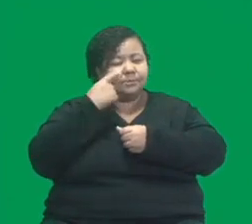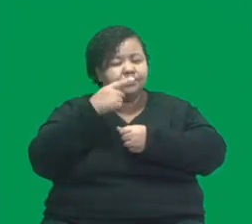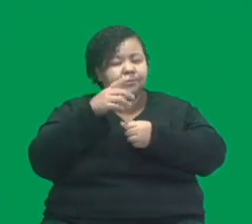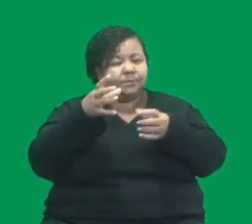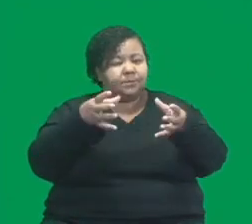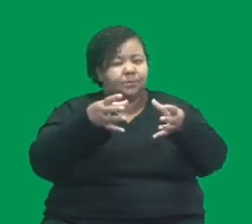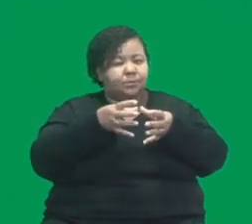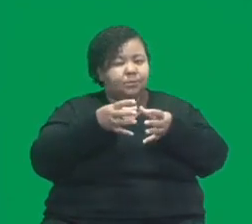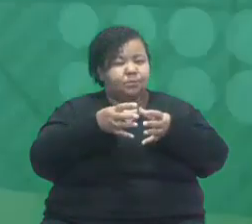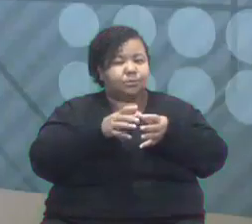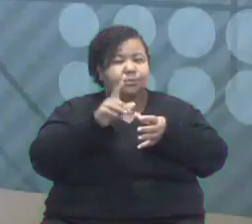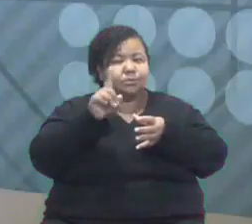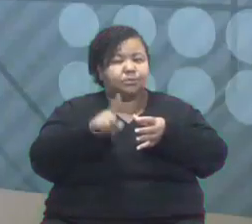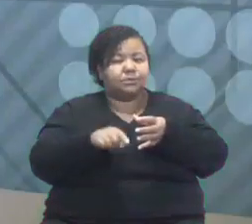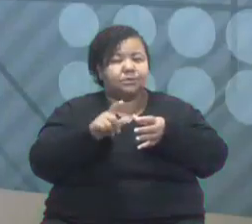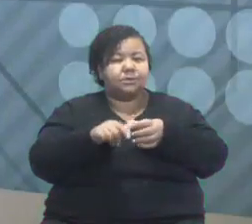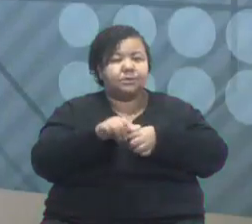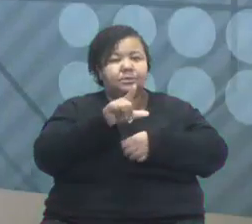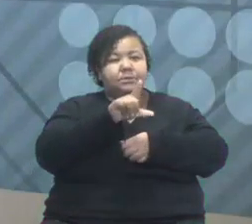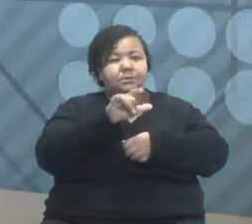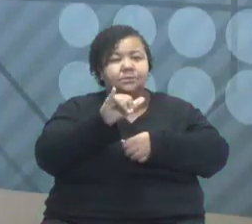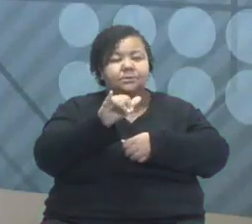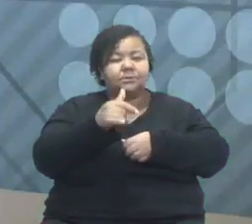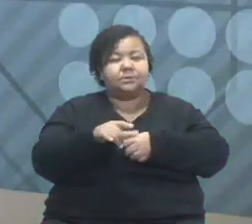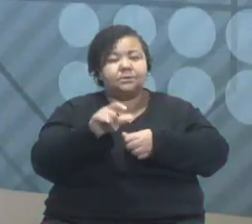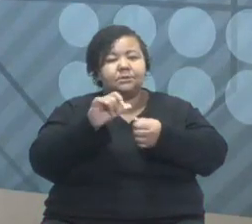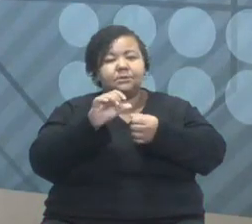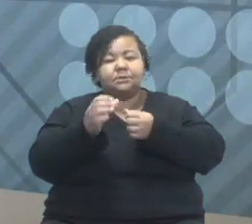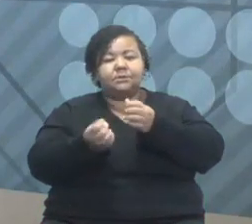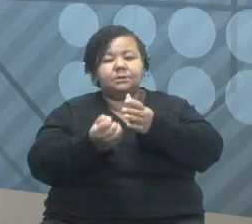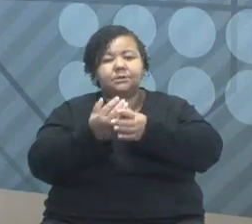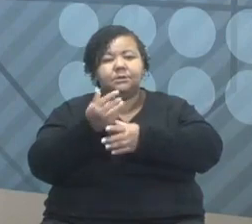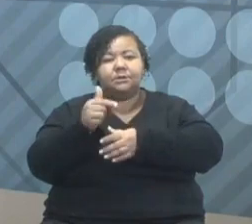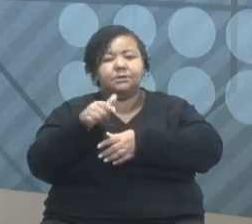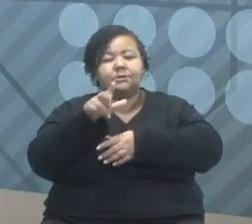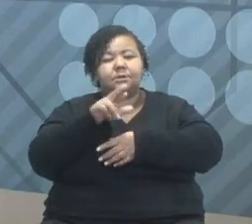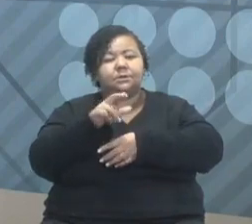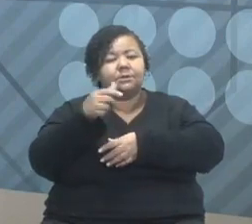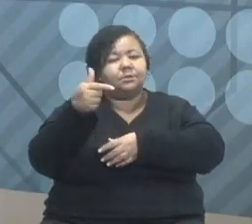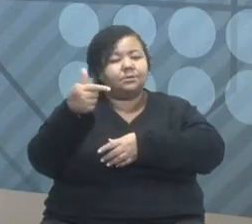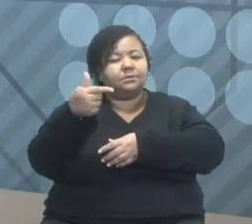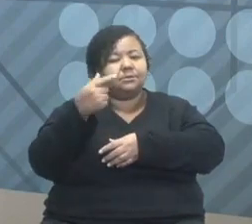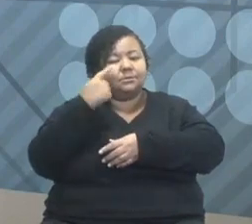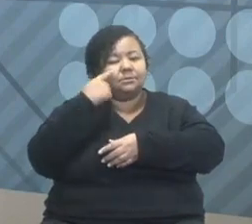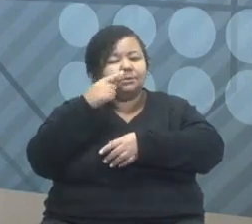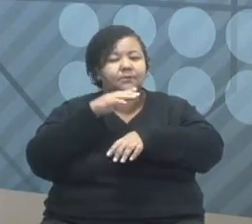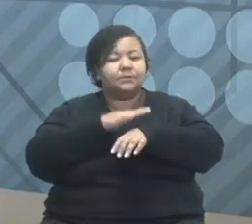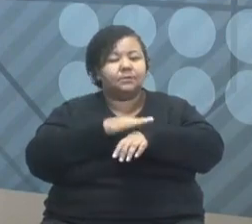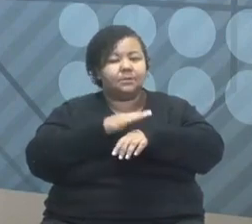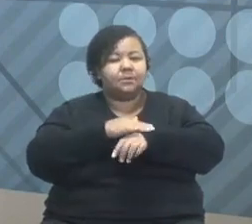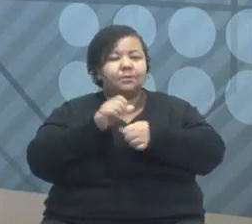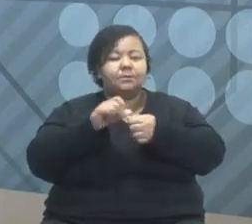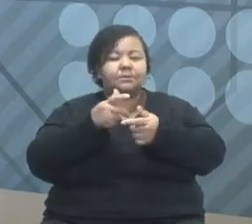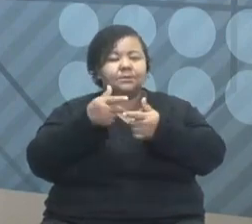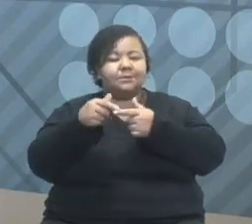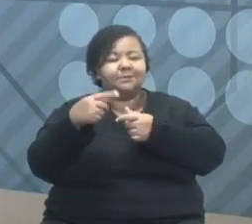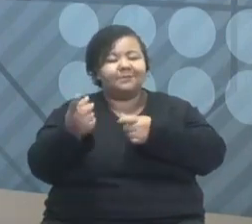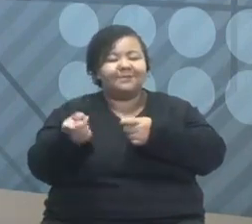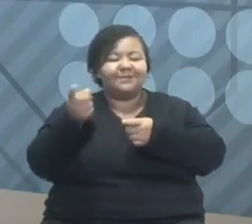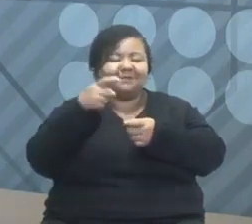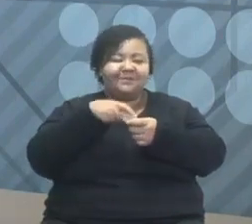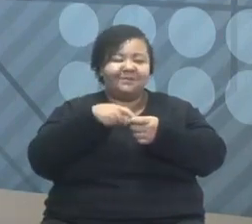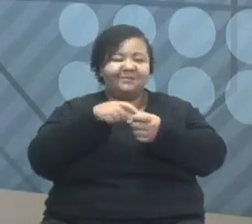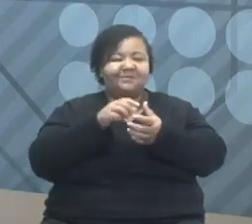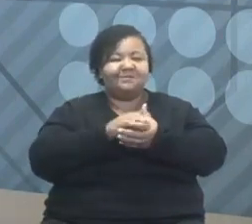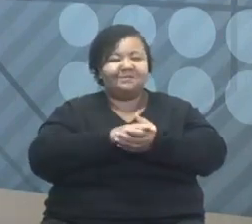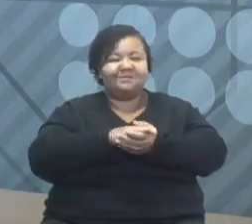conjunto. Será que ele é linearmente independente e gera o R2? Então, eu vou dar um tempo para que você resolva essa tarefa e logo